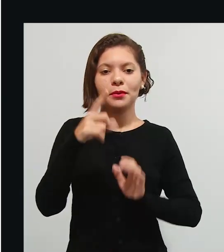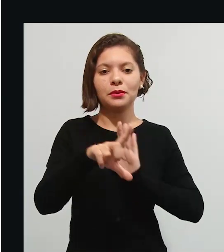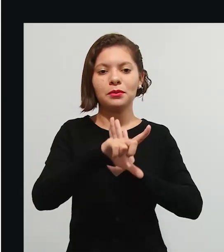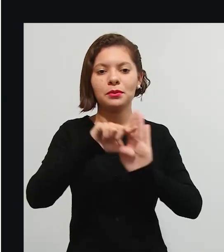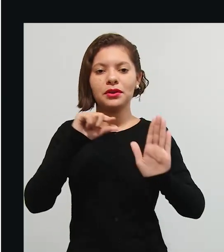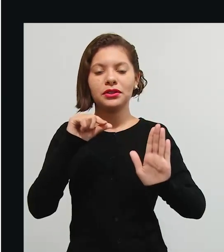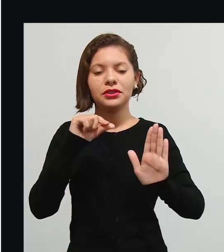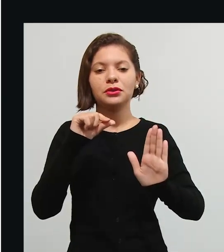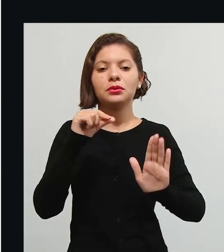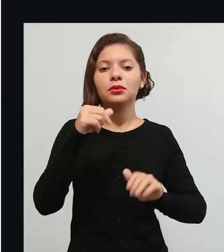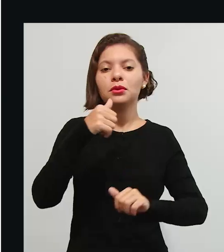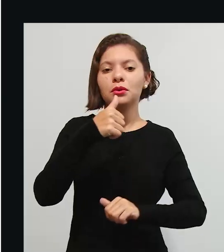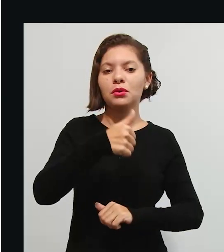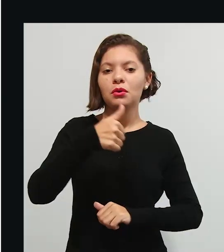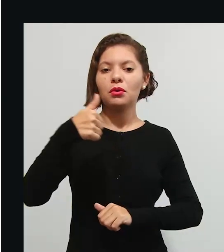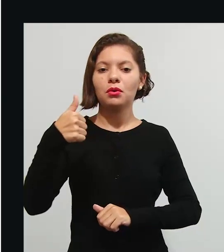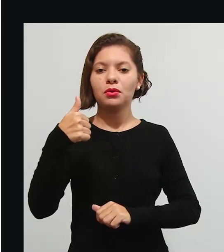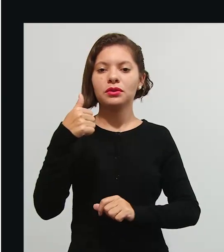do guia,